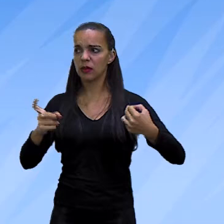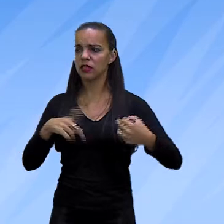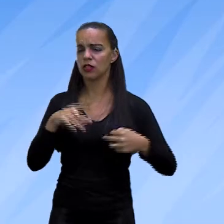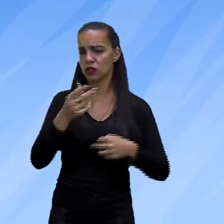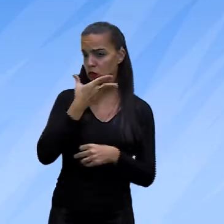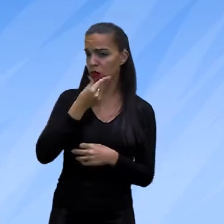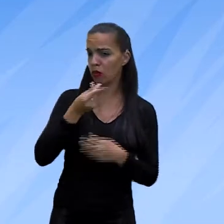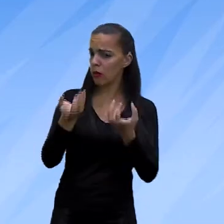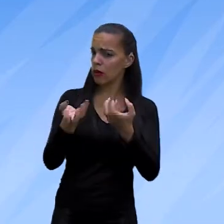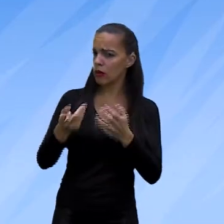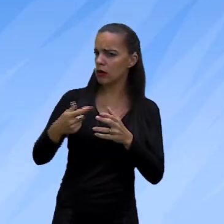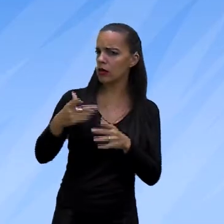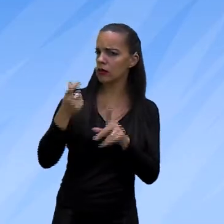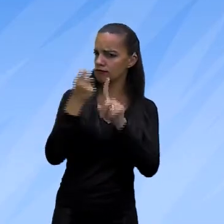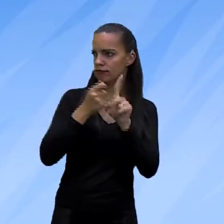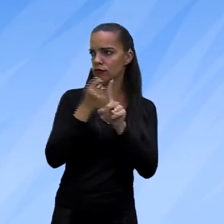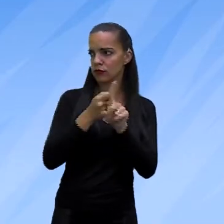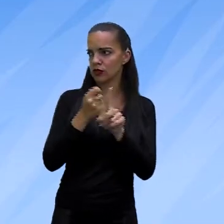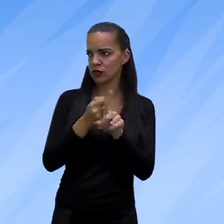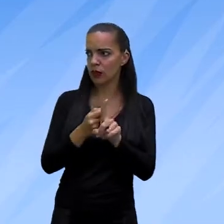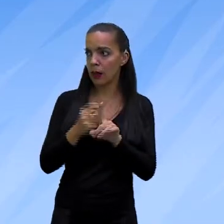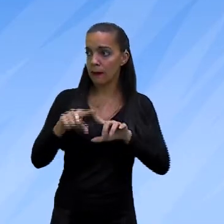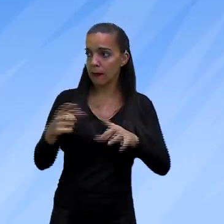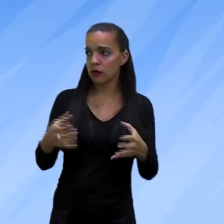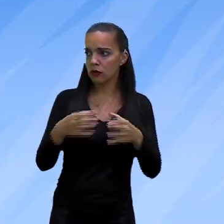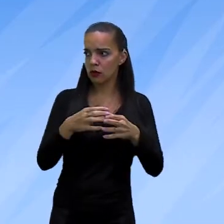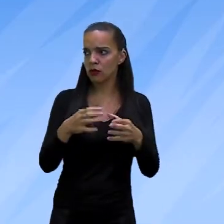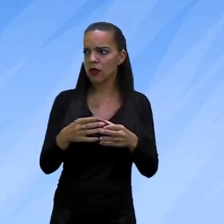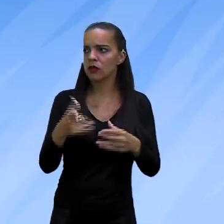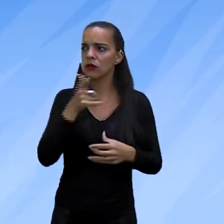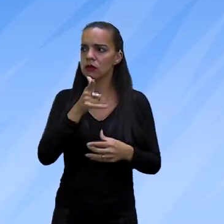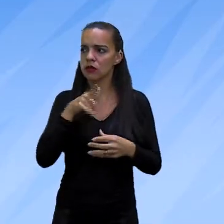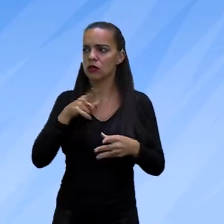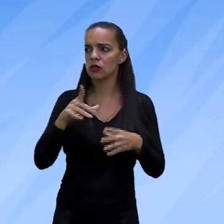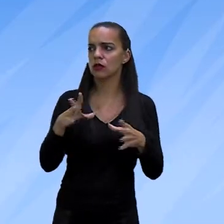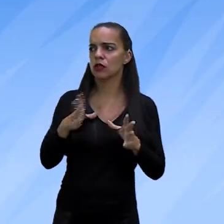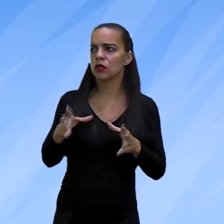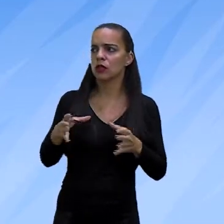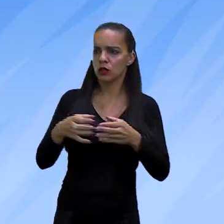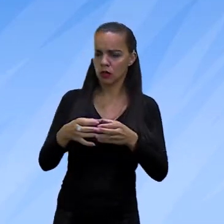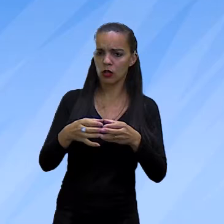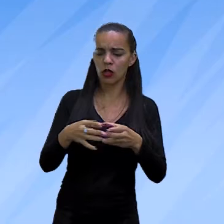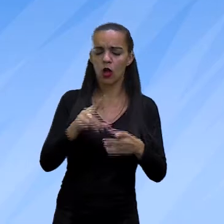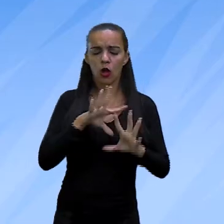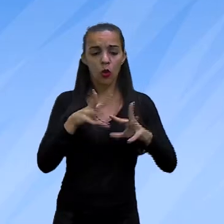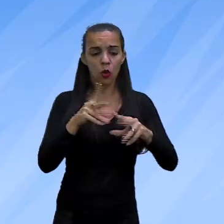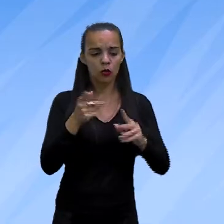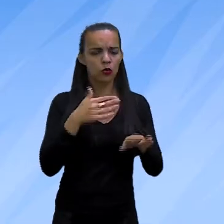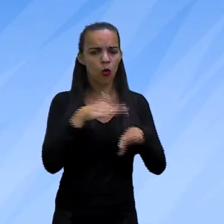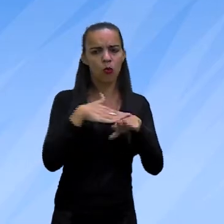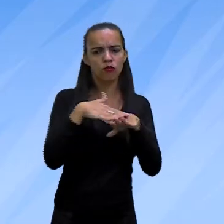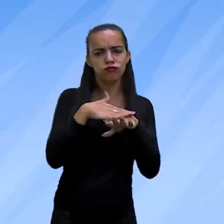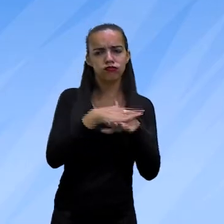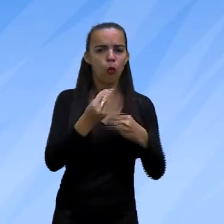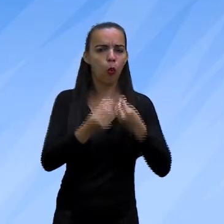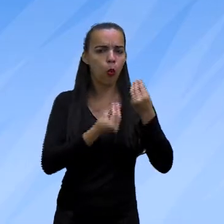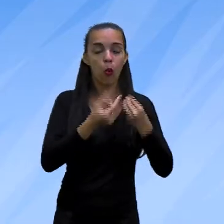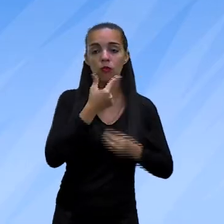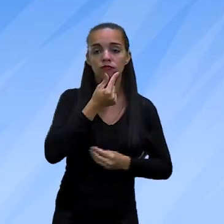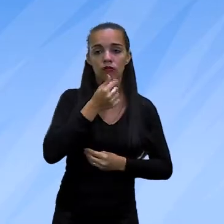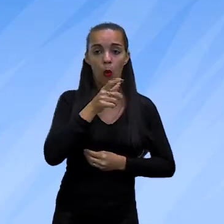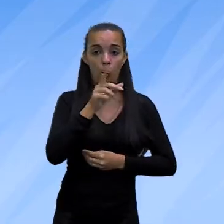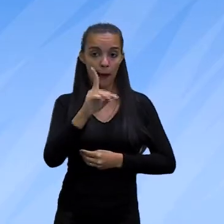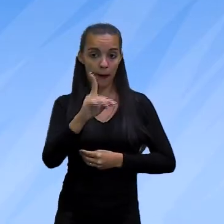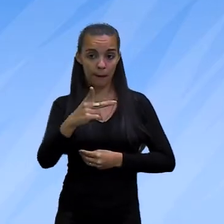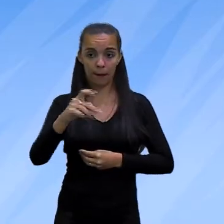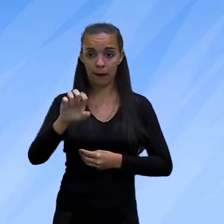uma fragmentação política, se aglutinou, ou seja, se juntou em torno de Dom Pedro de Alcântara, que declarou a independência